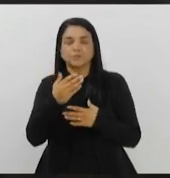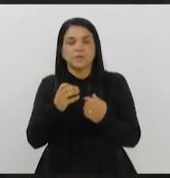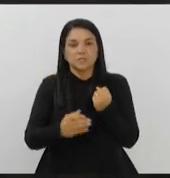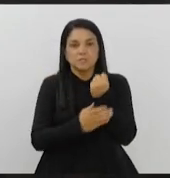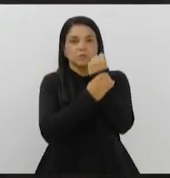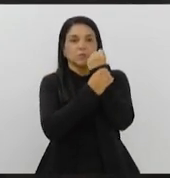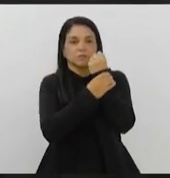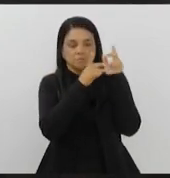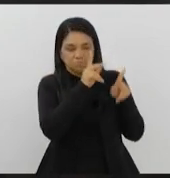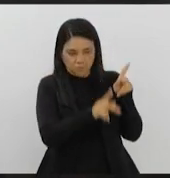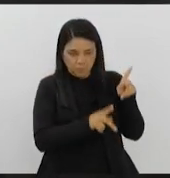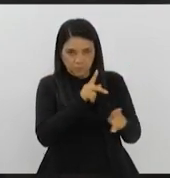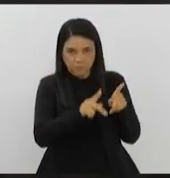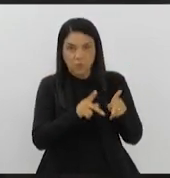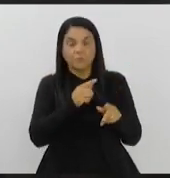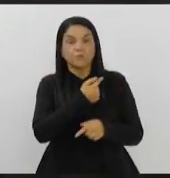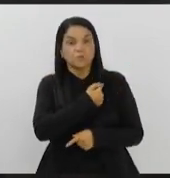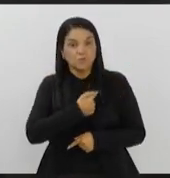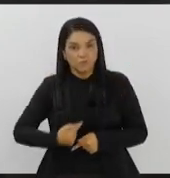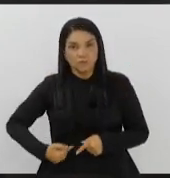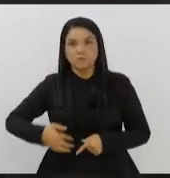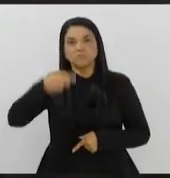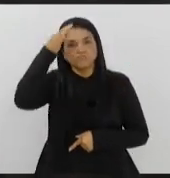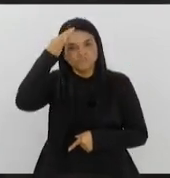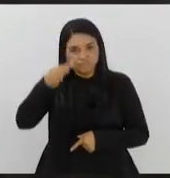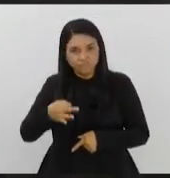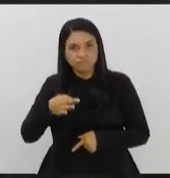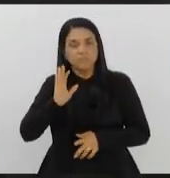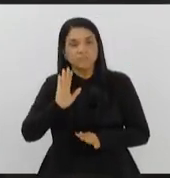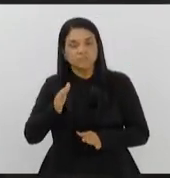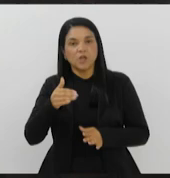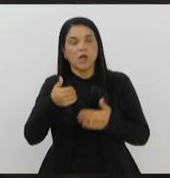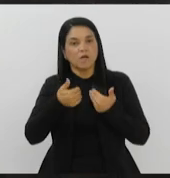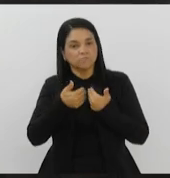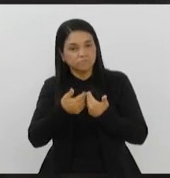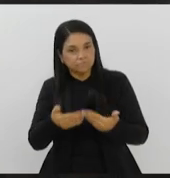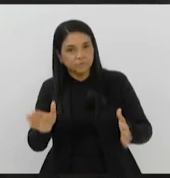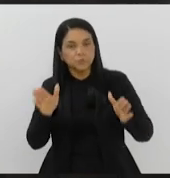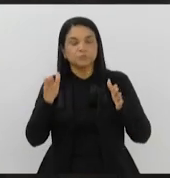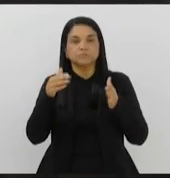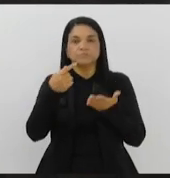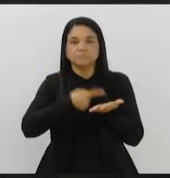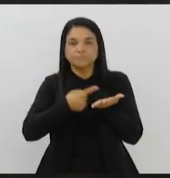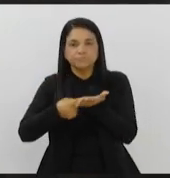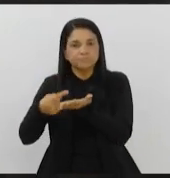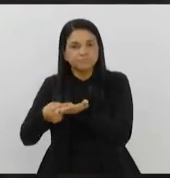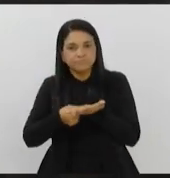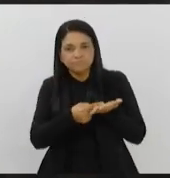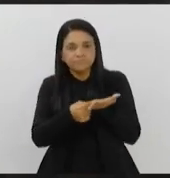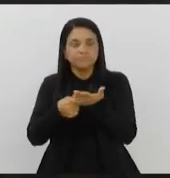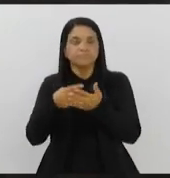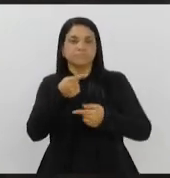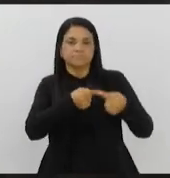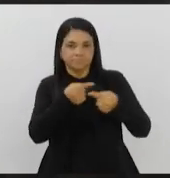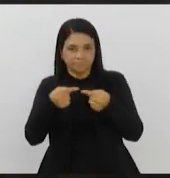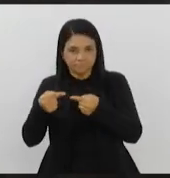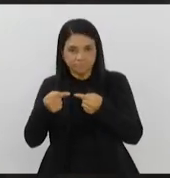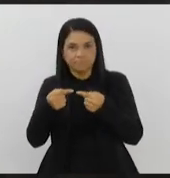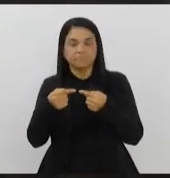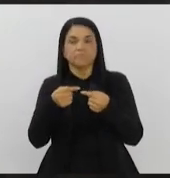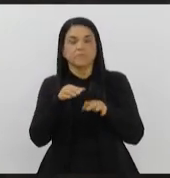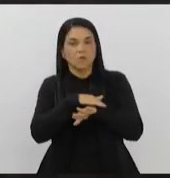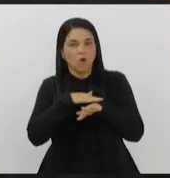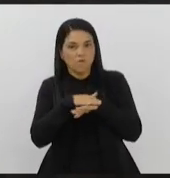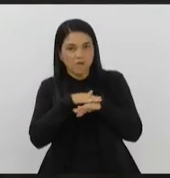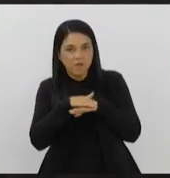anseios da população. O próprio governador já ciente disso, já abriu uma roda de negociação conosco, mas eu mesmo pedi a permissão